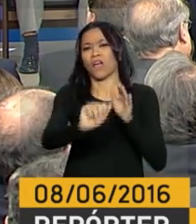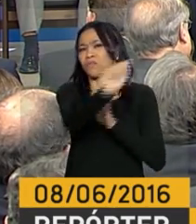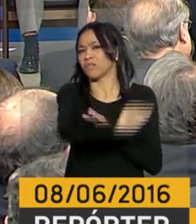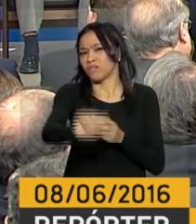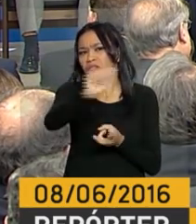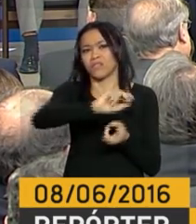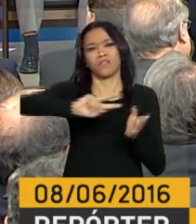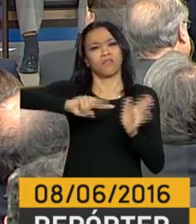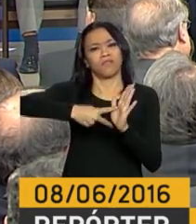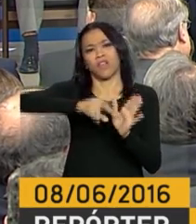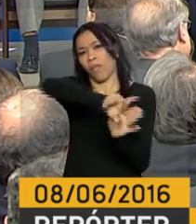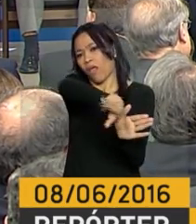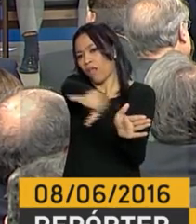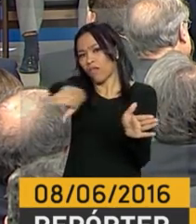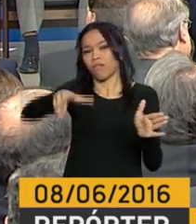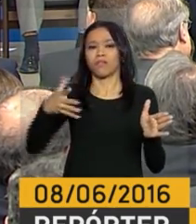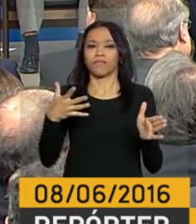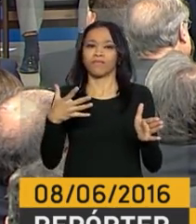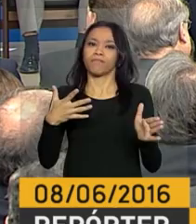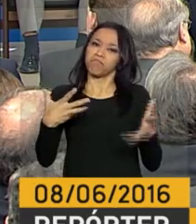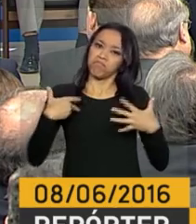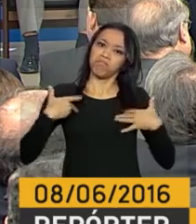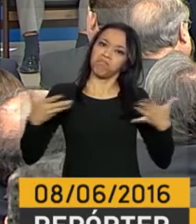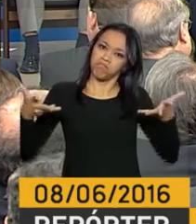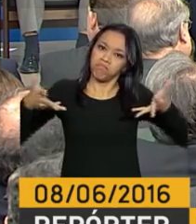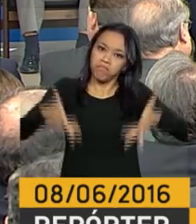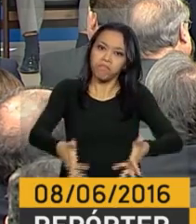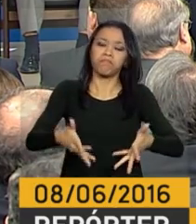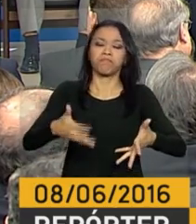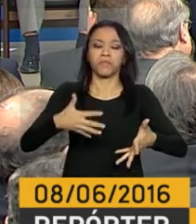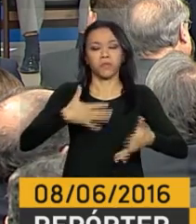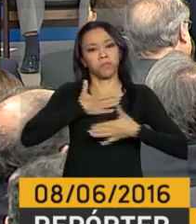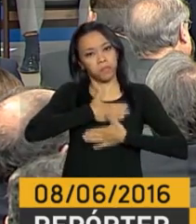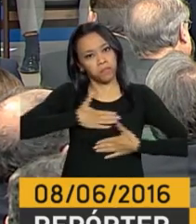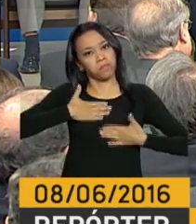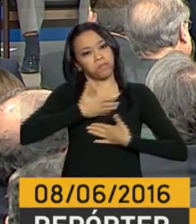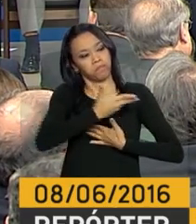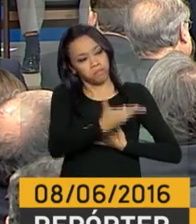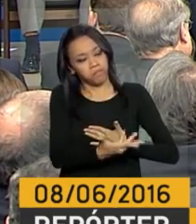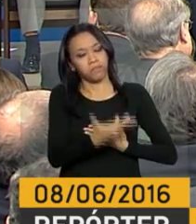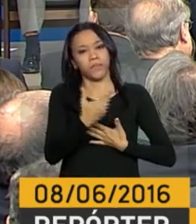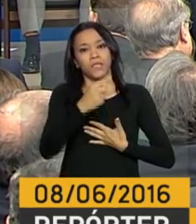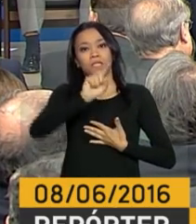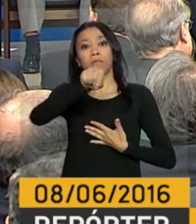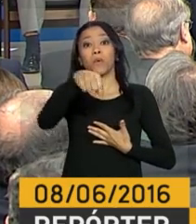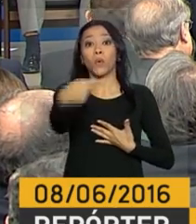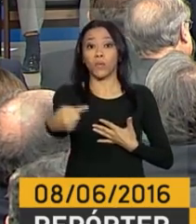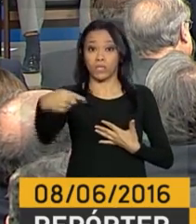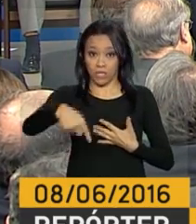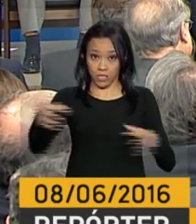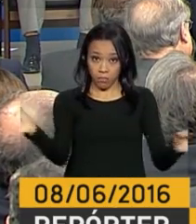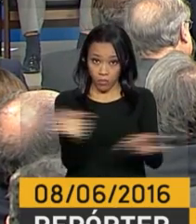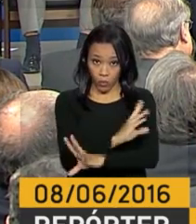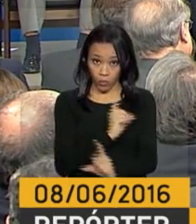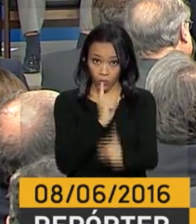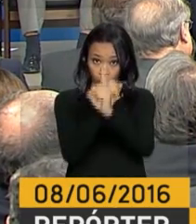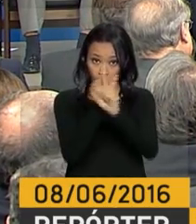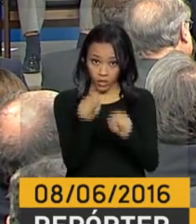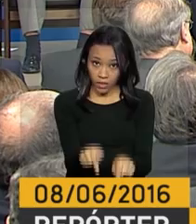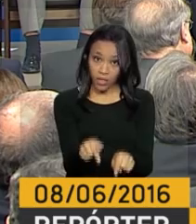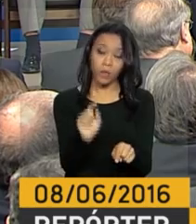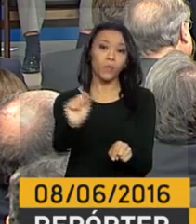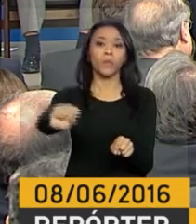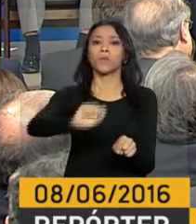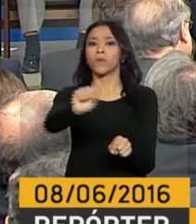com tanto carinho nos receber aqui e ainda mais oferecer Depois deste encontro